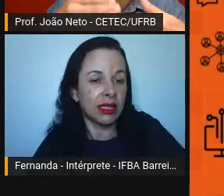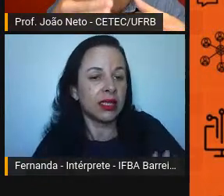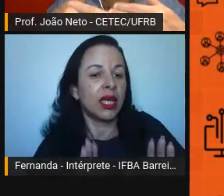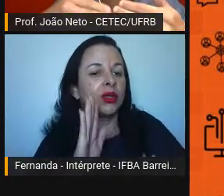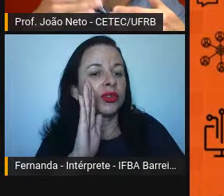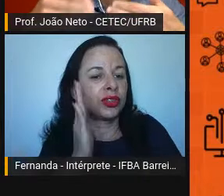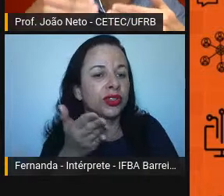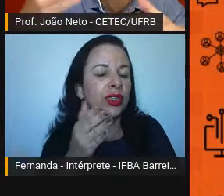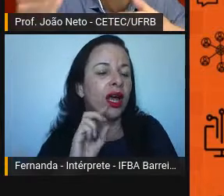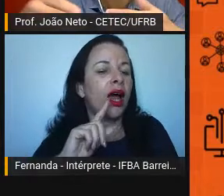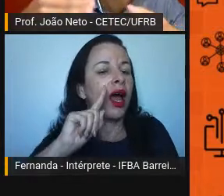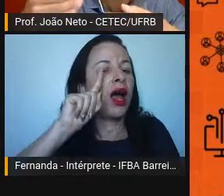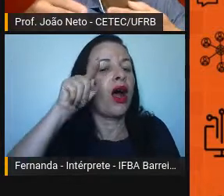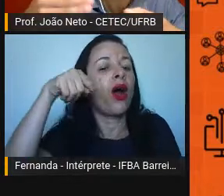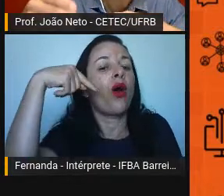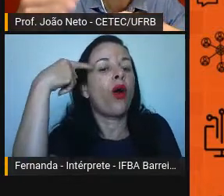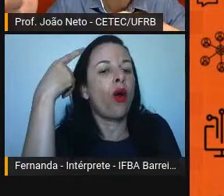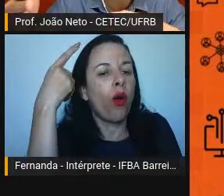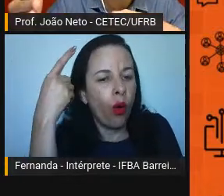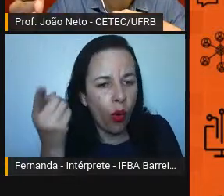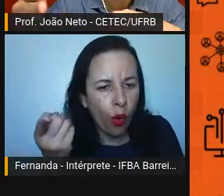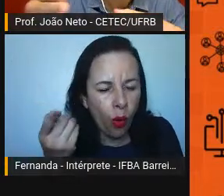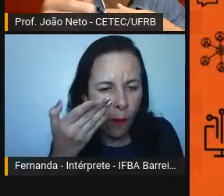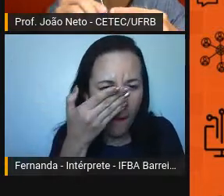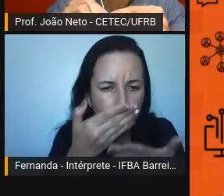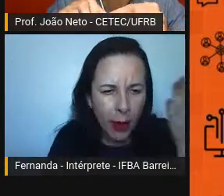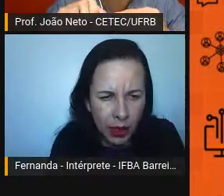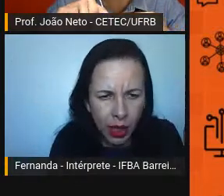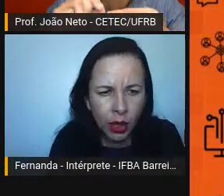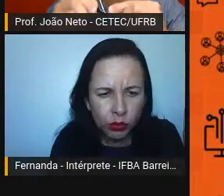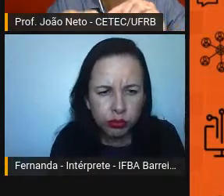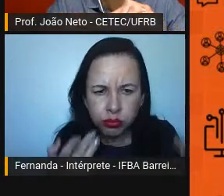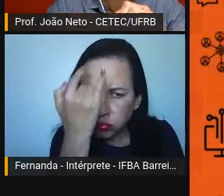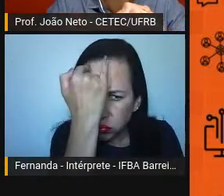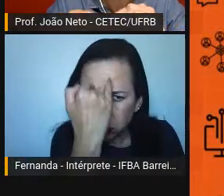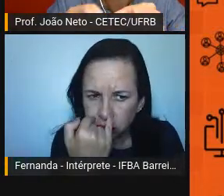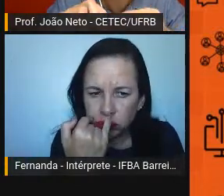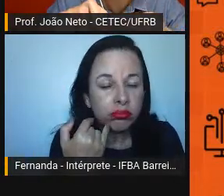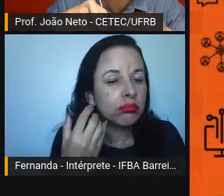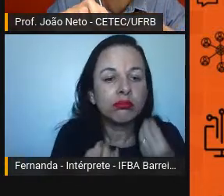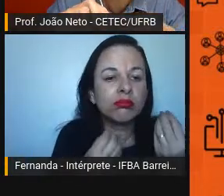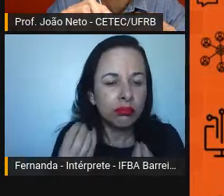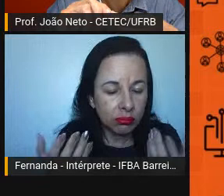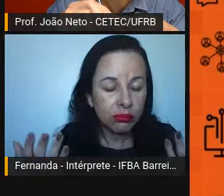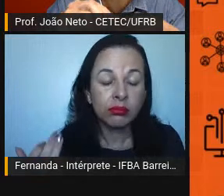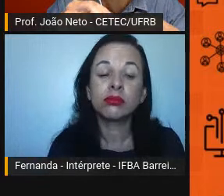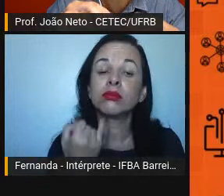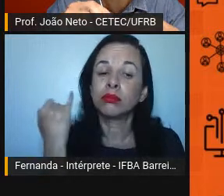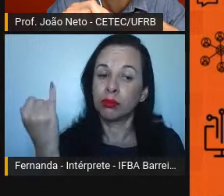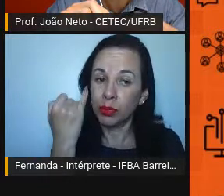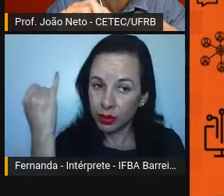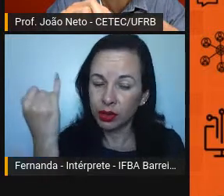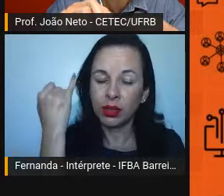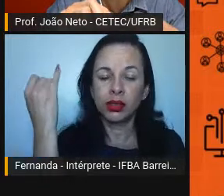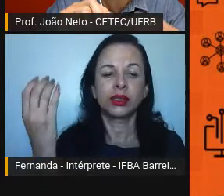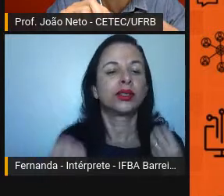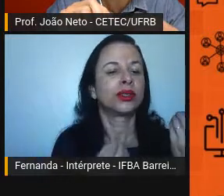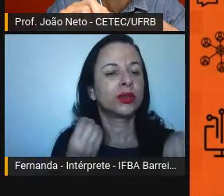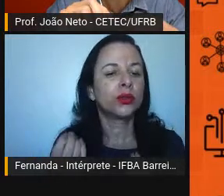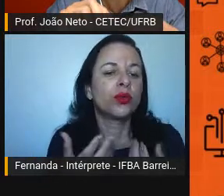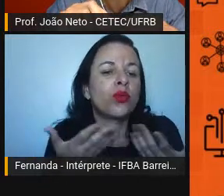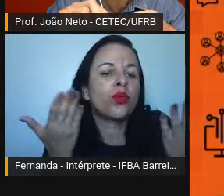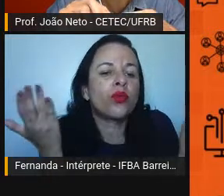ou se ela adquiriu algum momento é da sua vida é isso é importante isso é muito importante entra definimos quais são